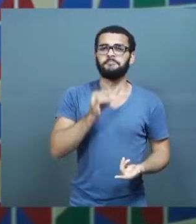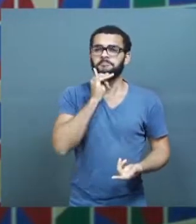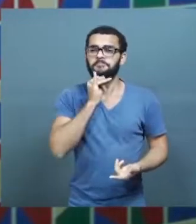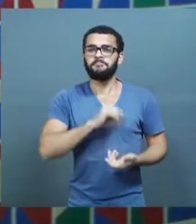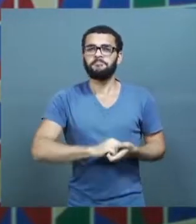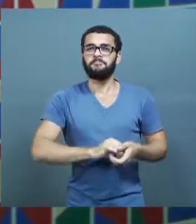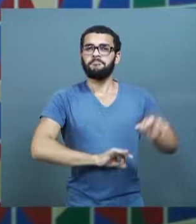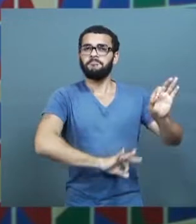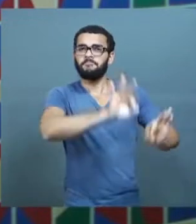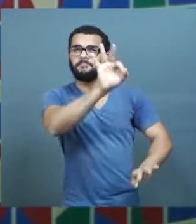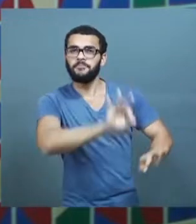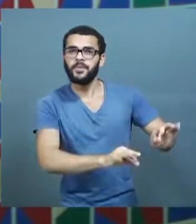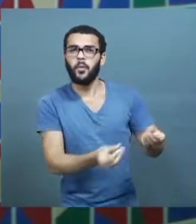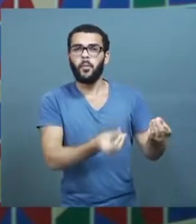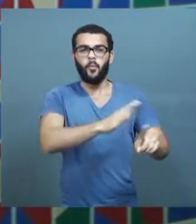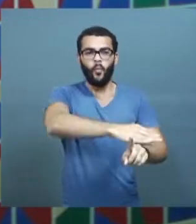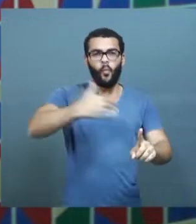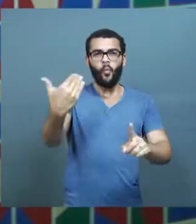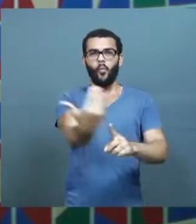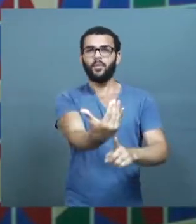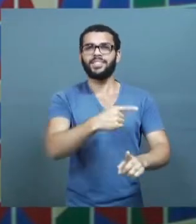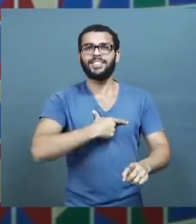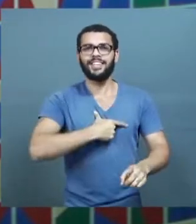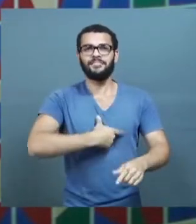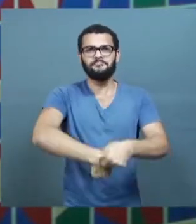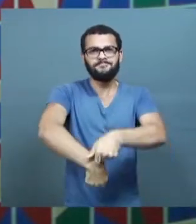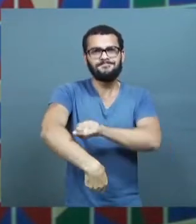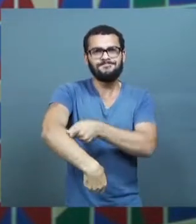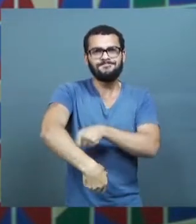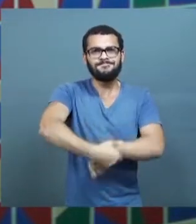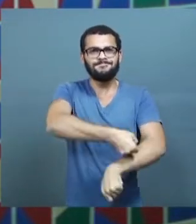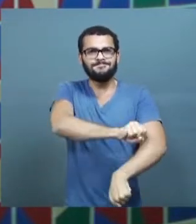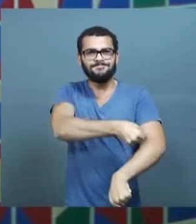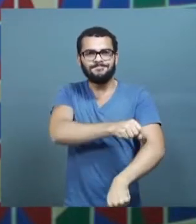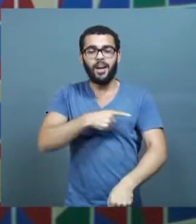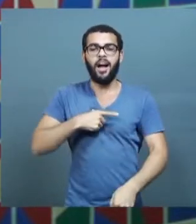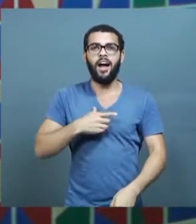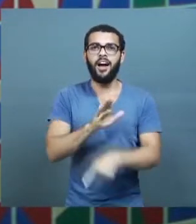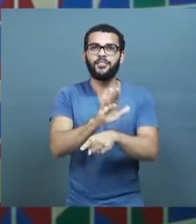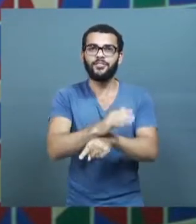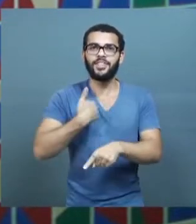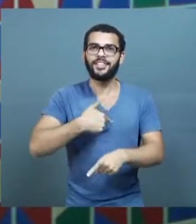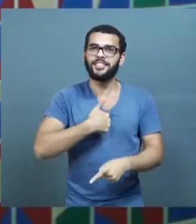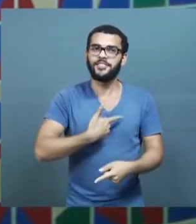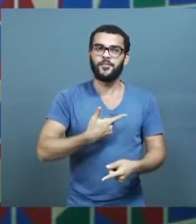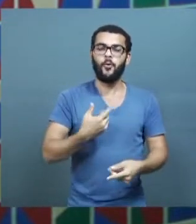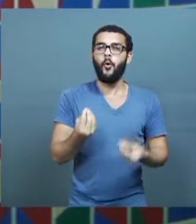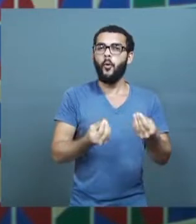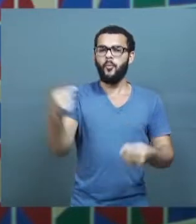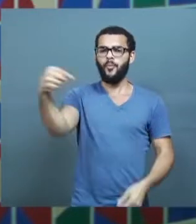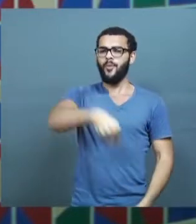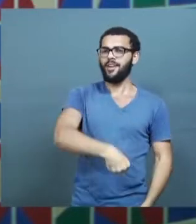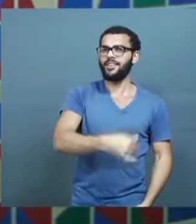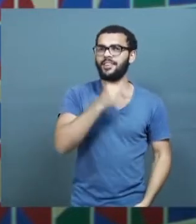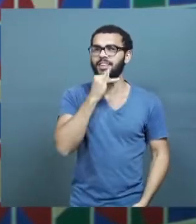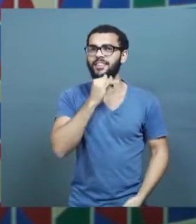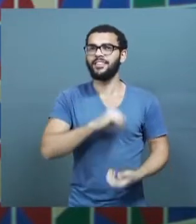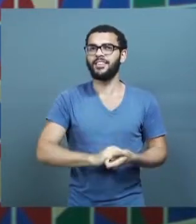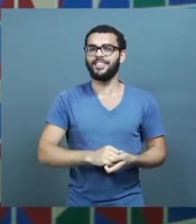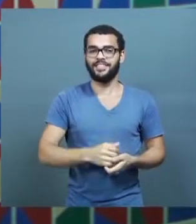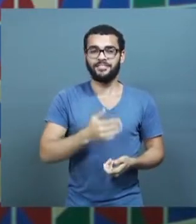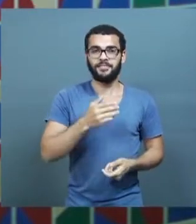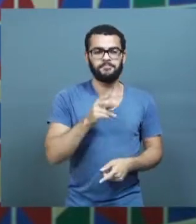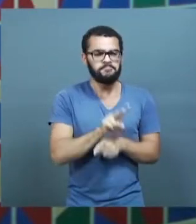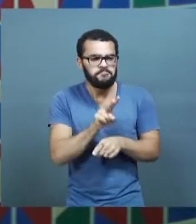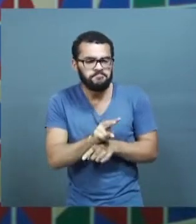programa Comunidade em Ação, onde a comunidade participa, ajudando a gente nas diversas atividades que a gente tem aqui, inclusive com as